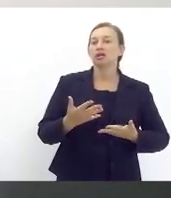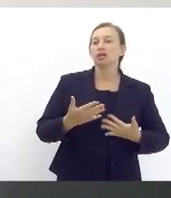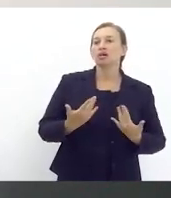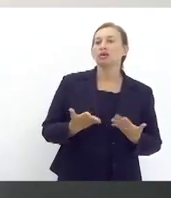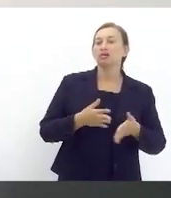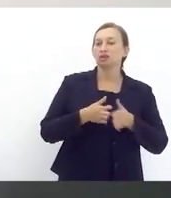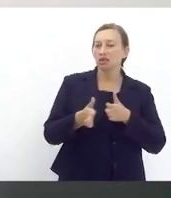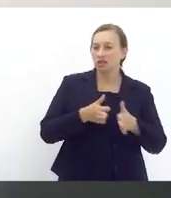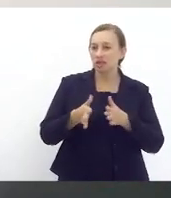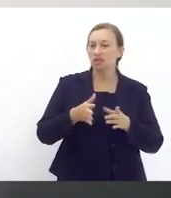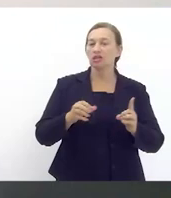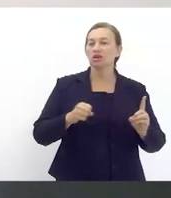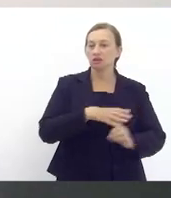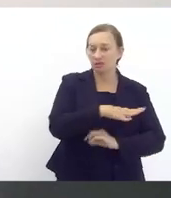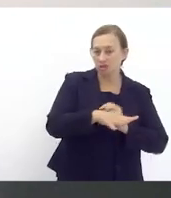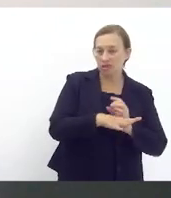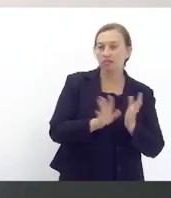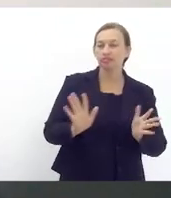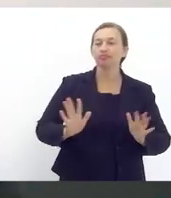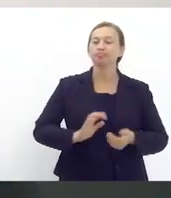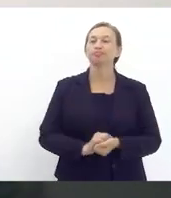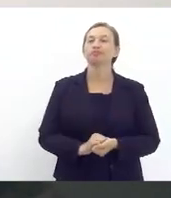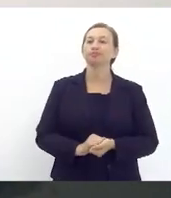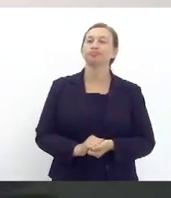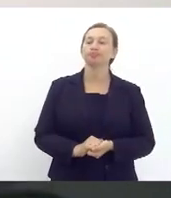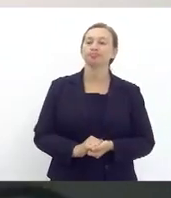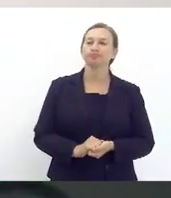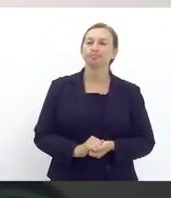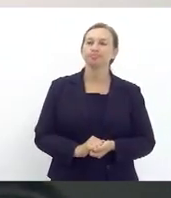civilizatório de trocas e partilhas entre nós